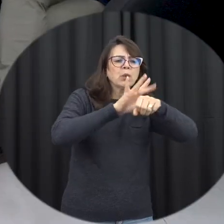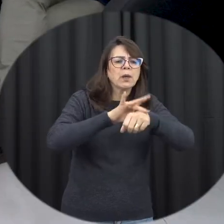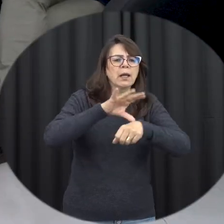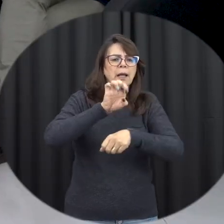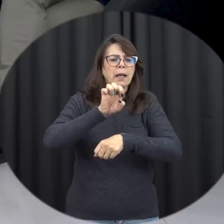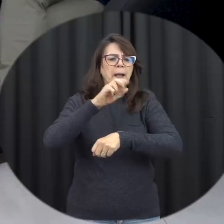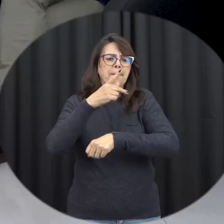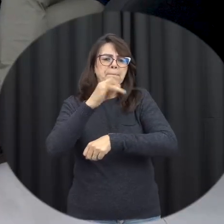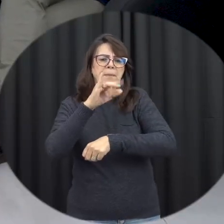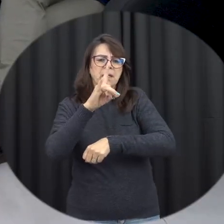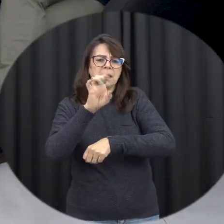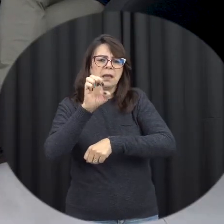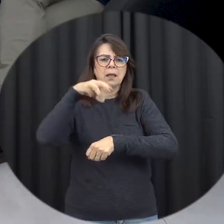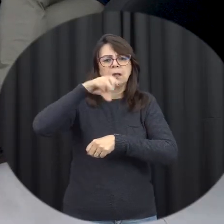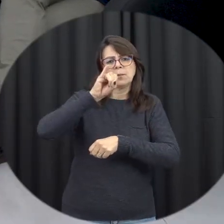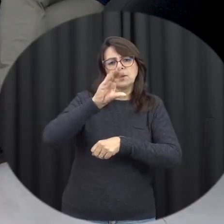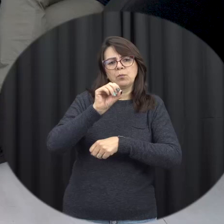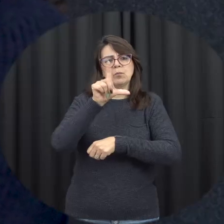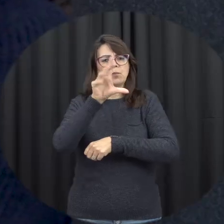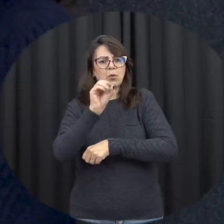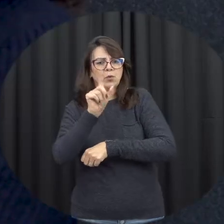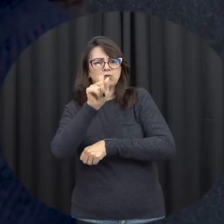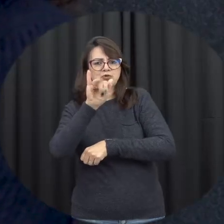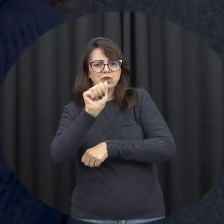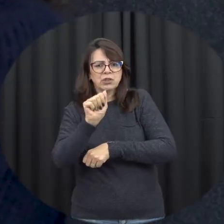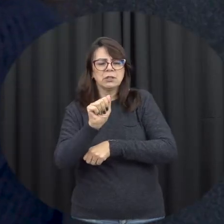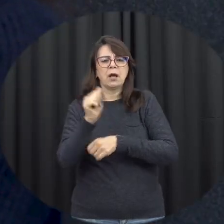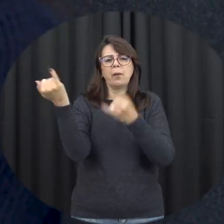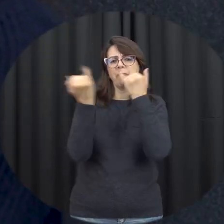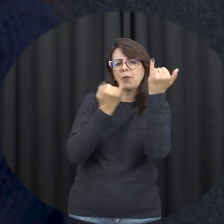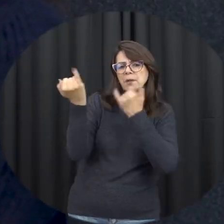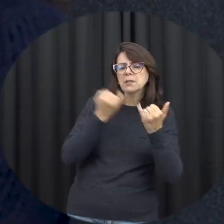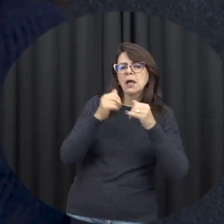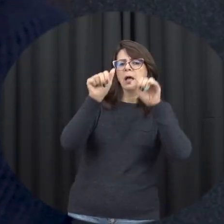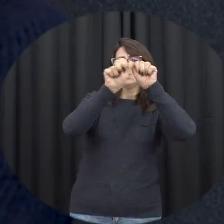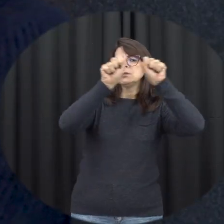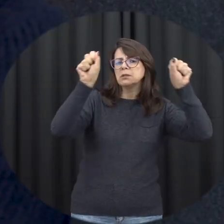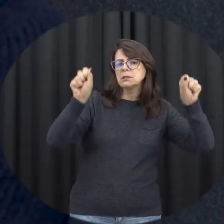de epidemiologia, precisa de dados, de conhecer um sistema, porque